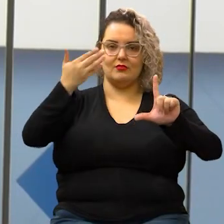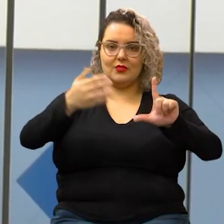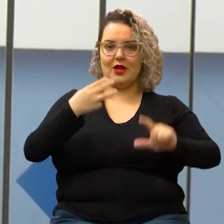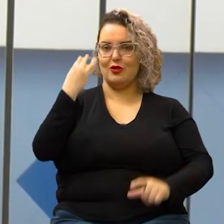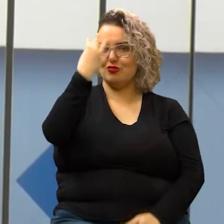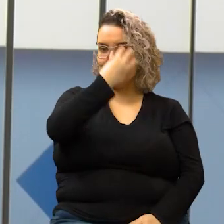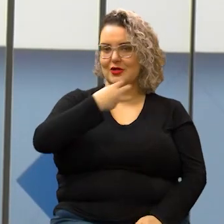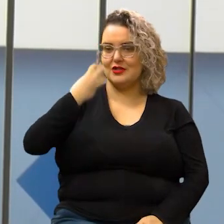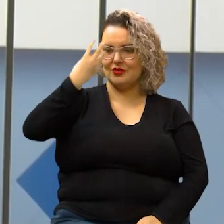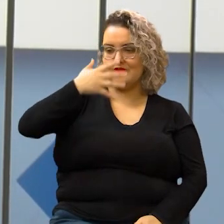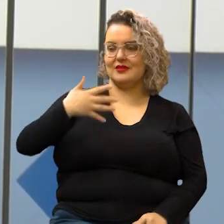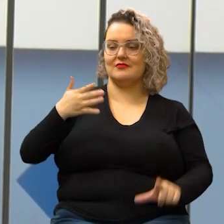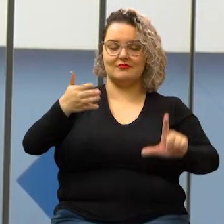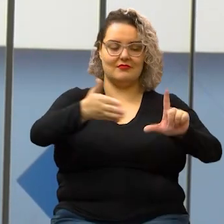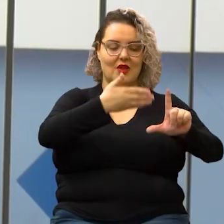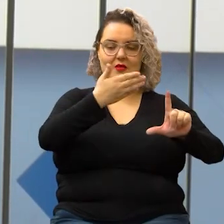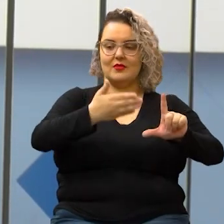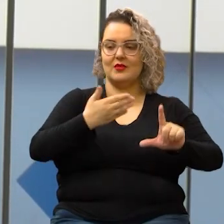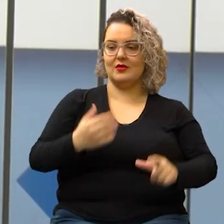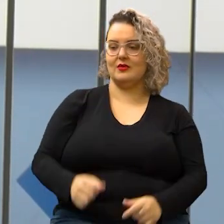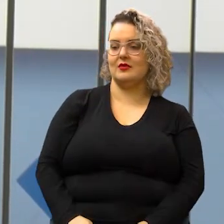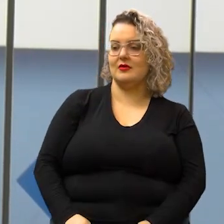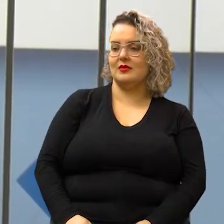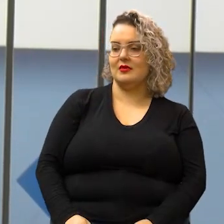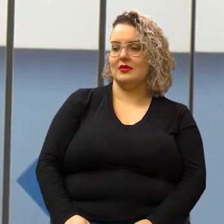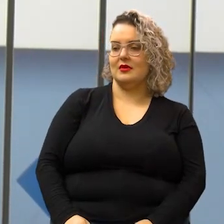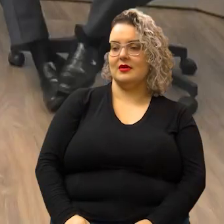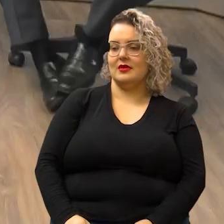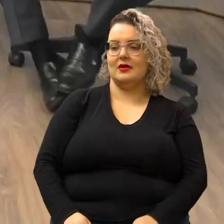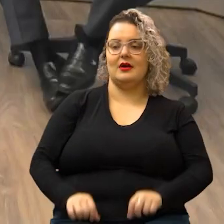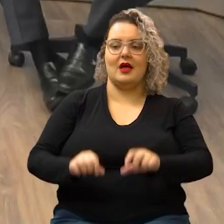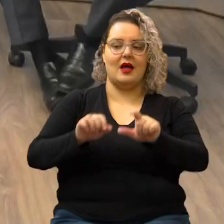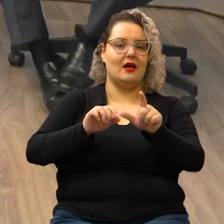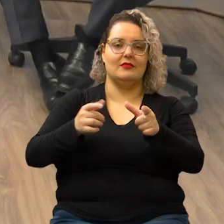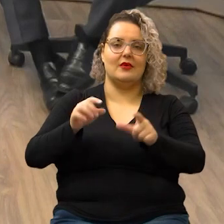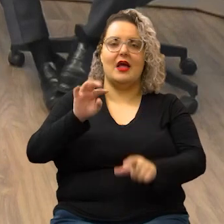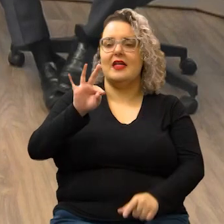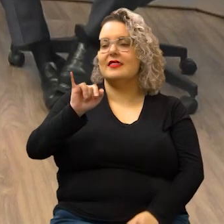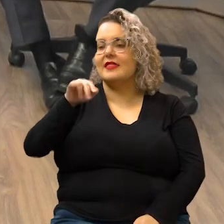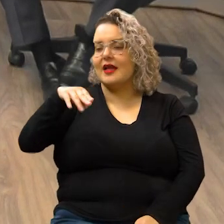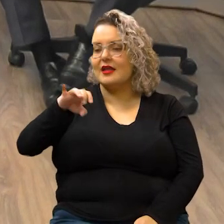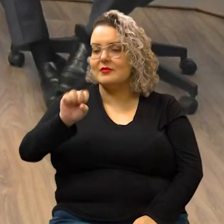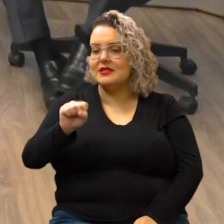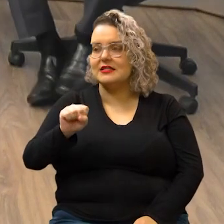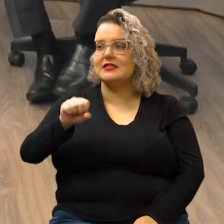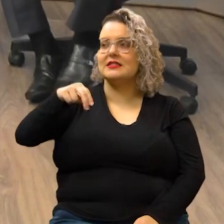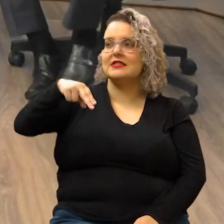né? Times New Roman, fonte número 13.